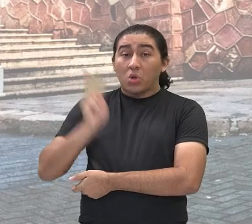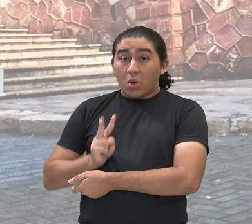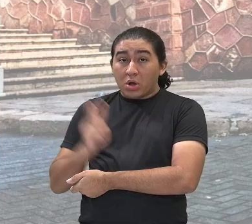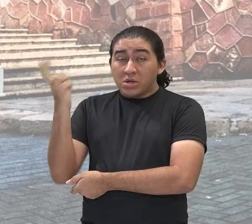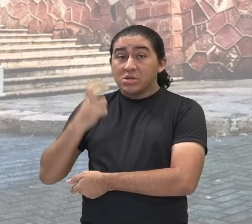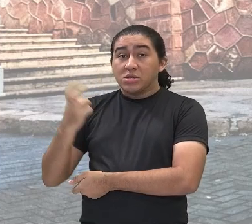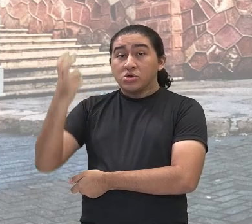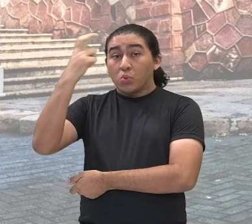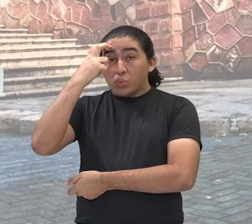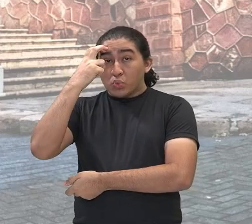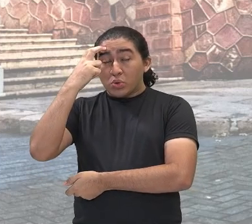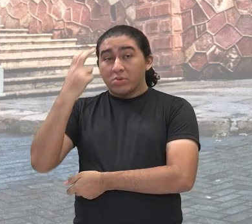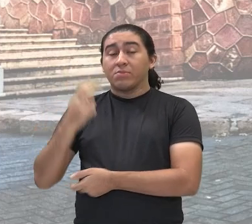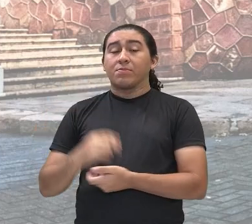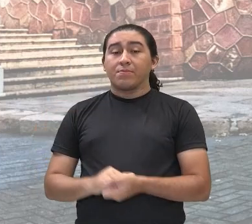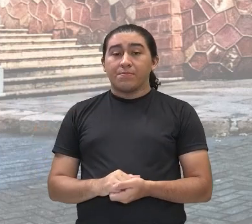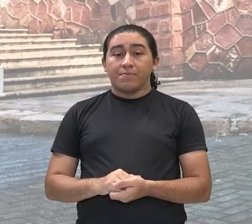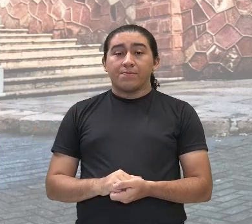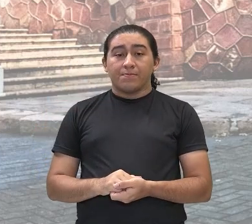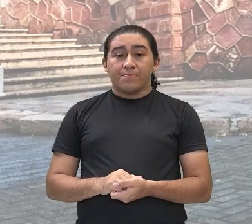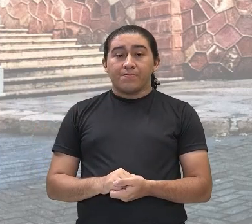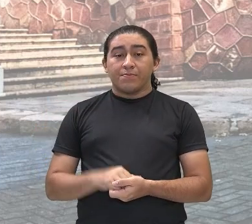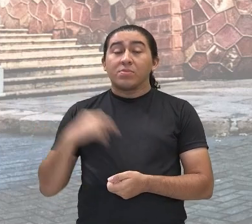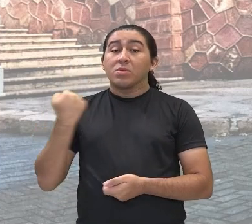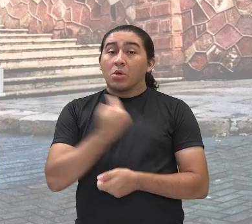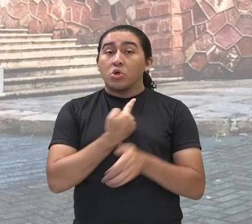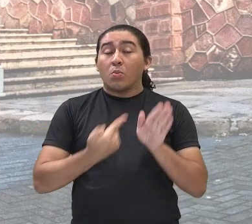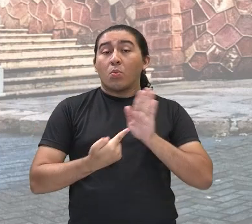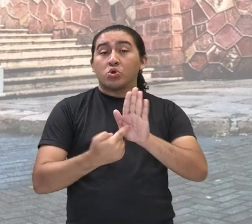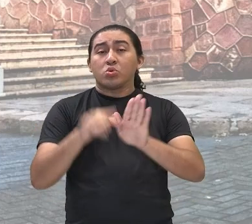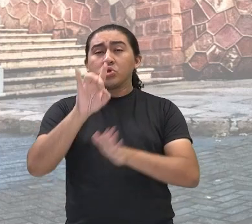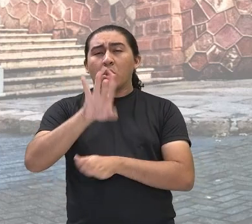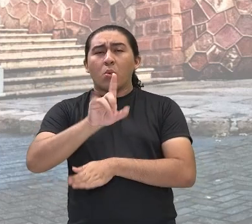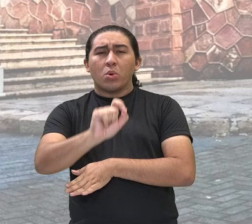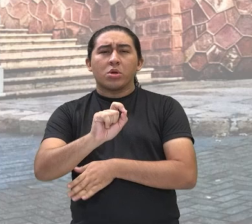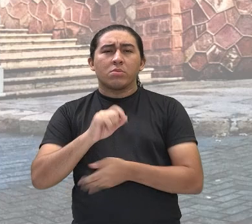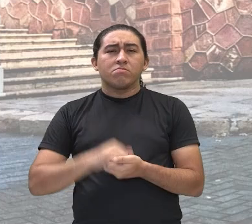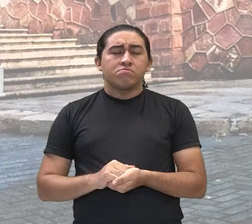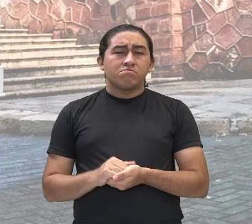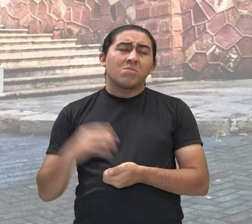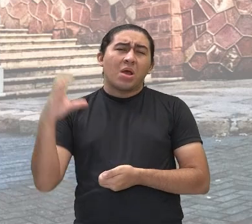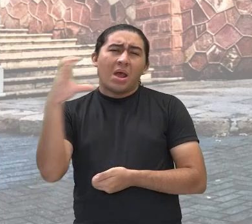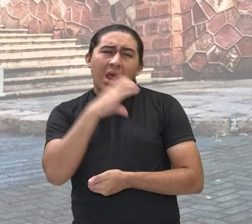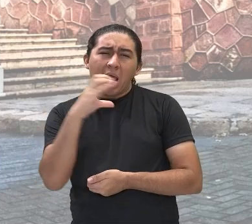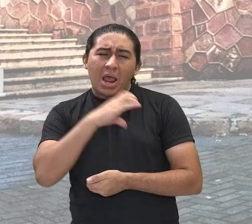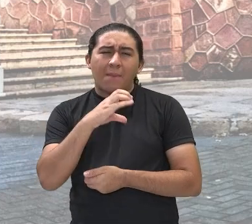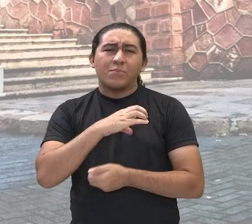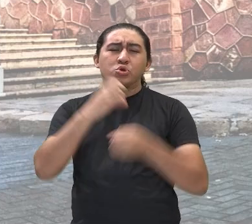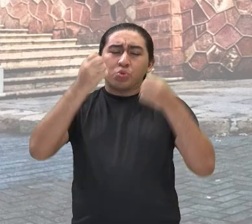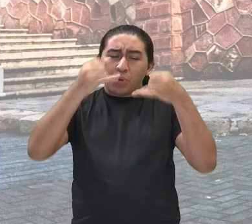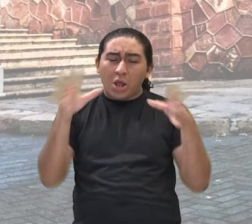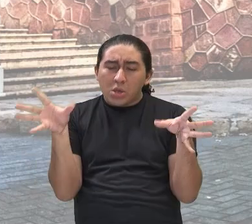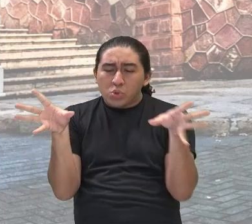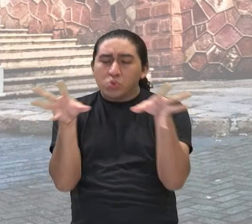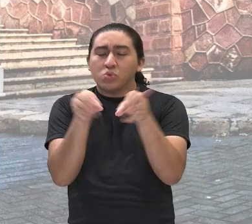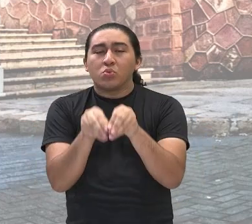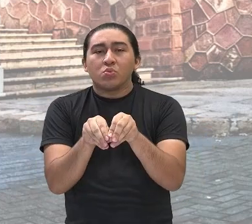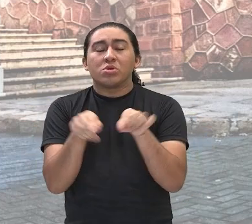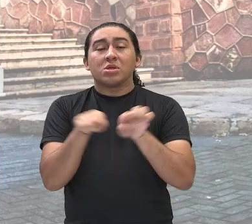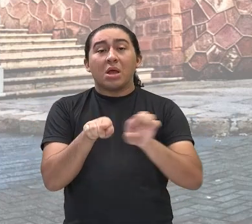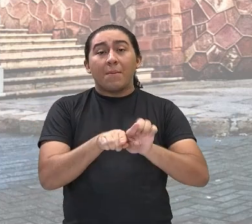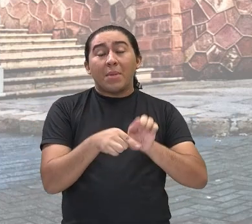local. Então aqui apresentamos apenas um pequeno recorte e mencionamos alguns